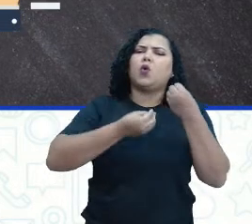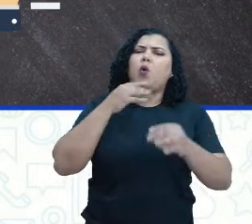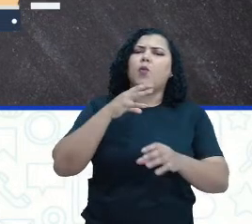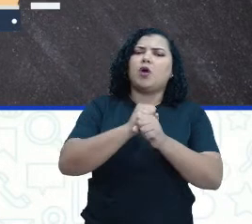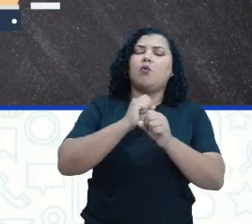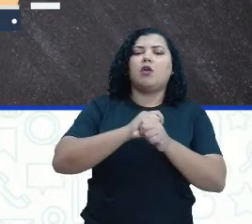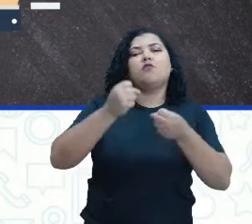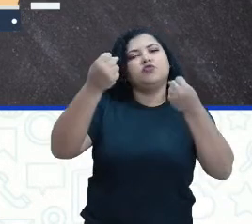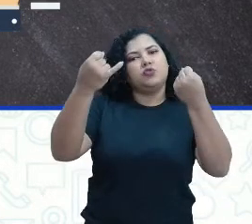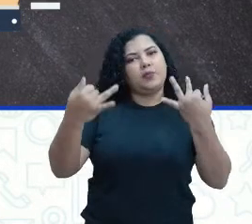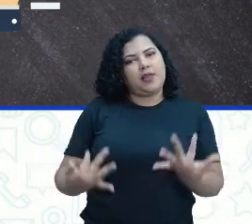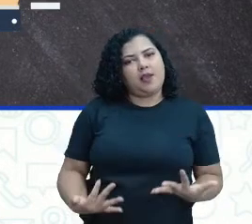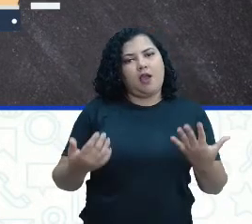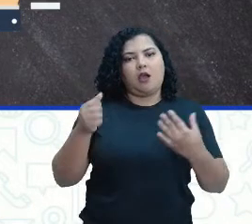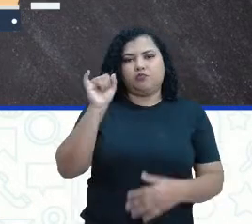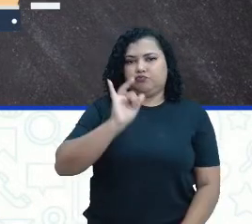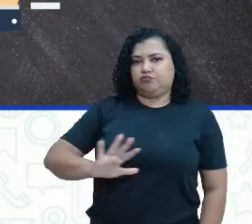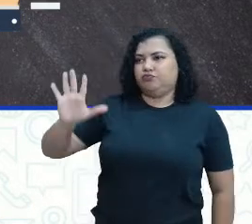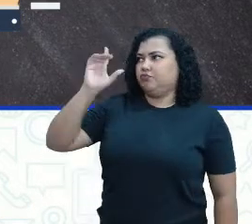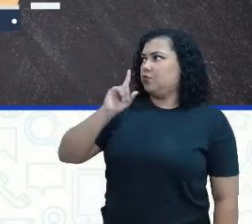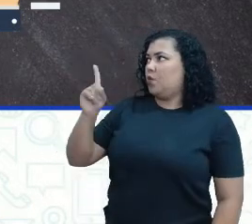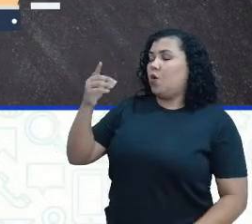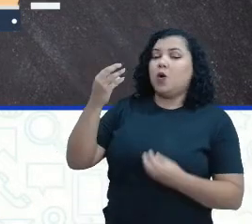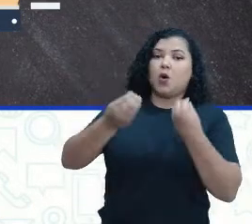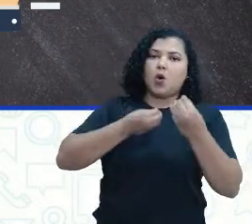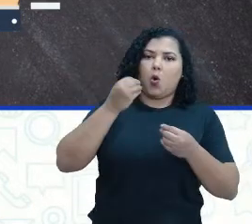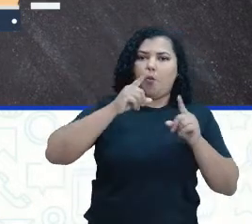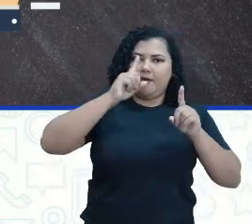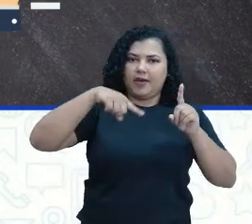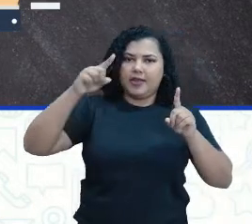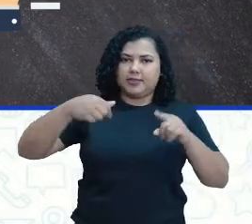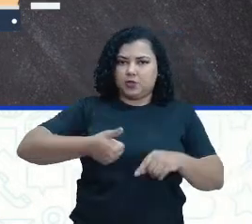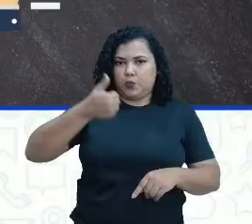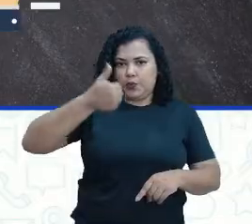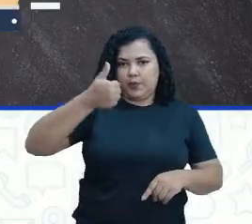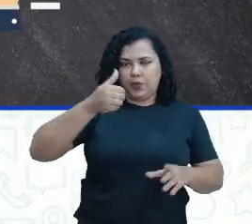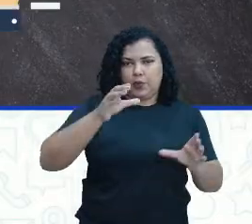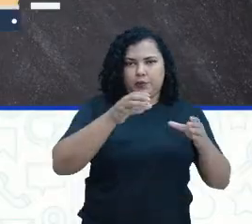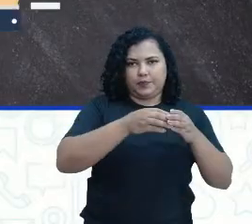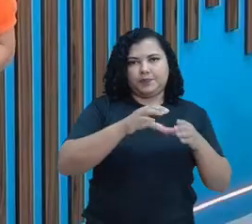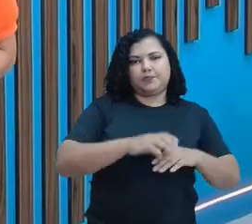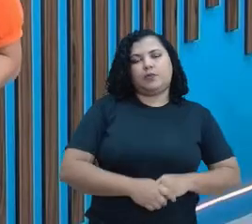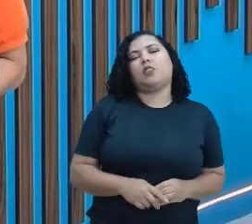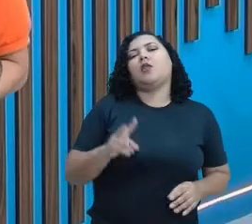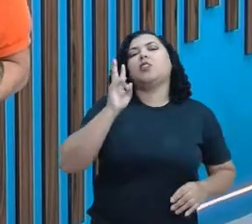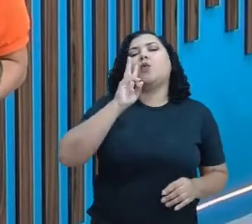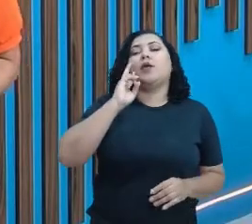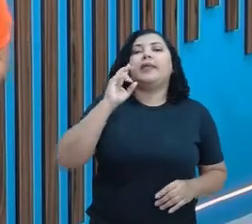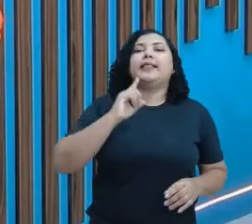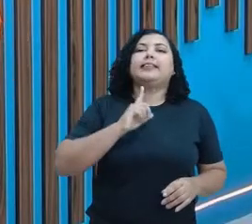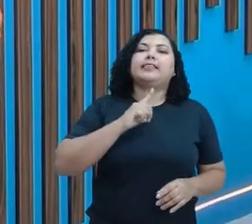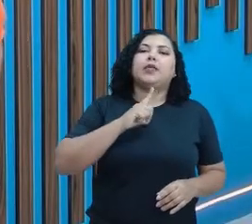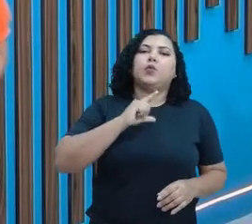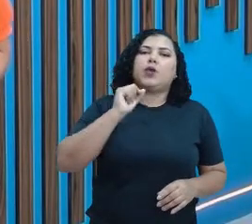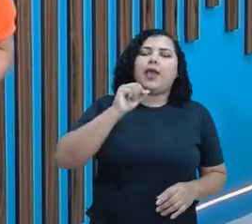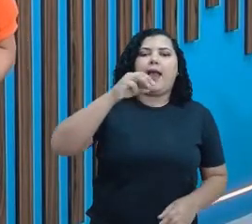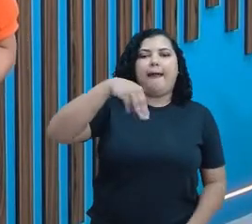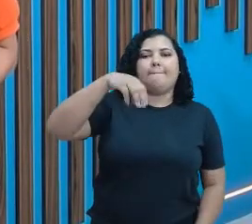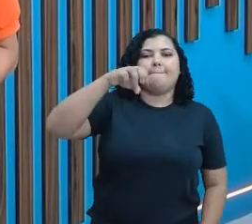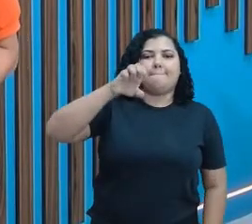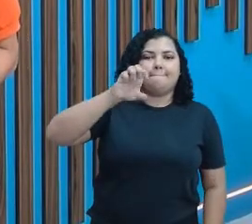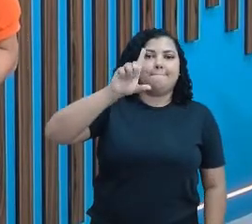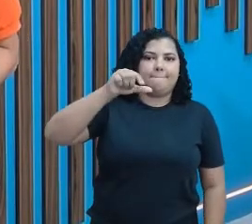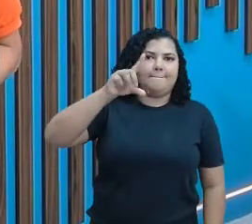eu vou explicar aqui na tela como seria a variância daquela primeira equipe. Então lembra, A gente tem a média daquela primeira equipe, onde a